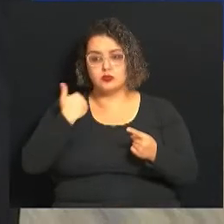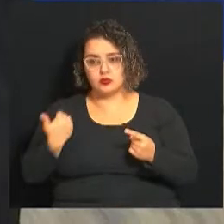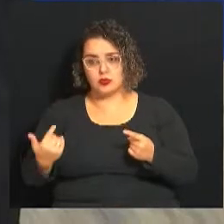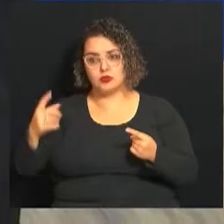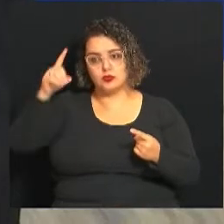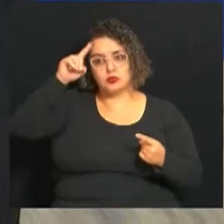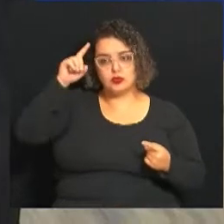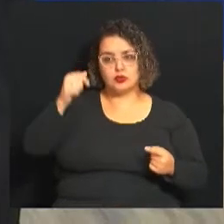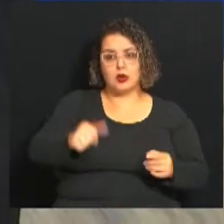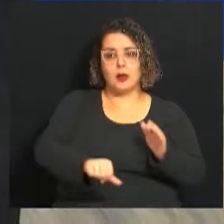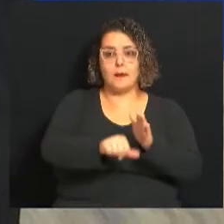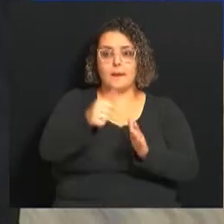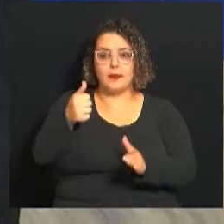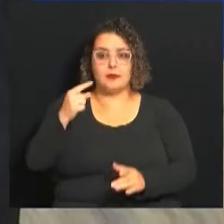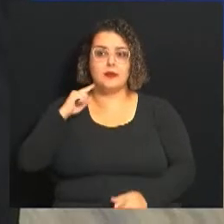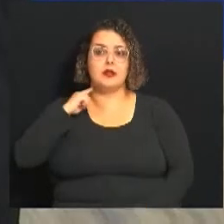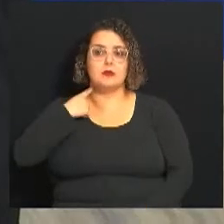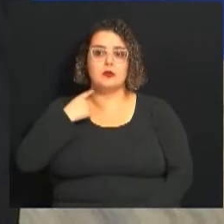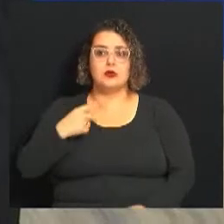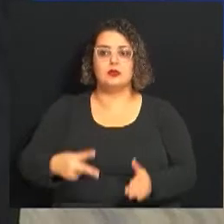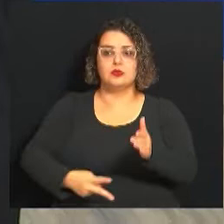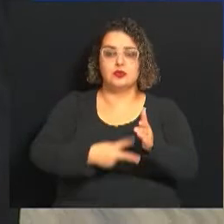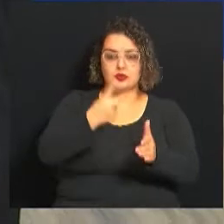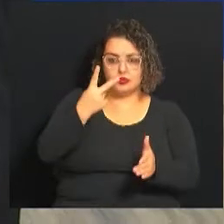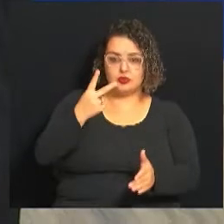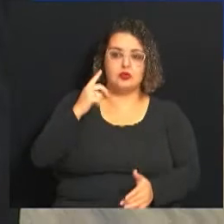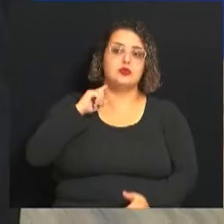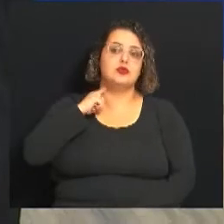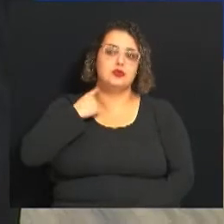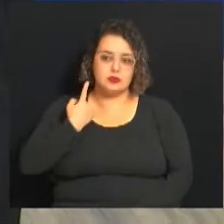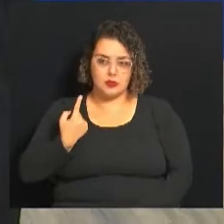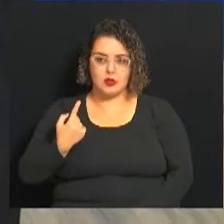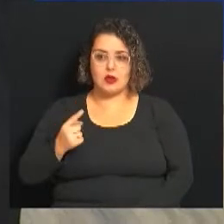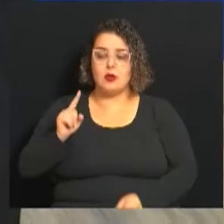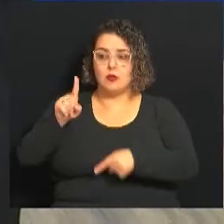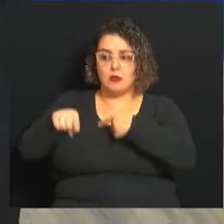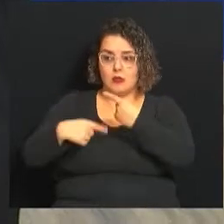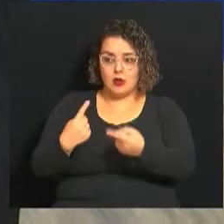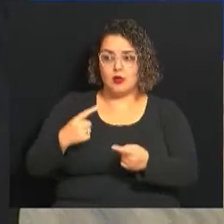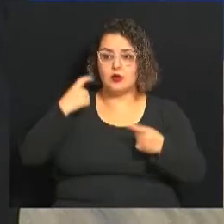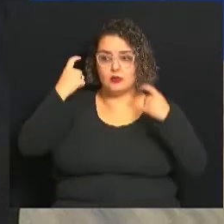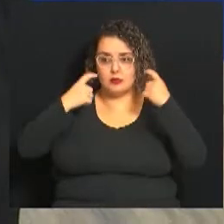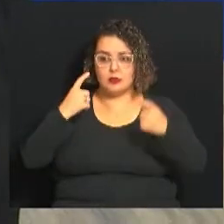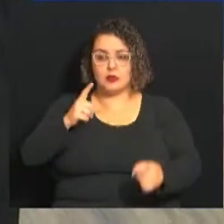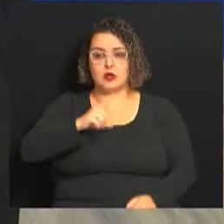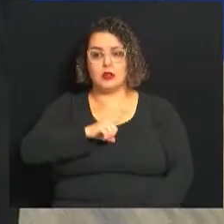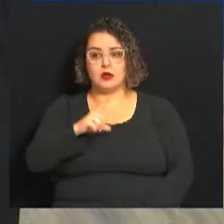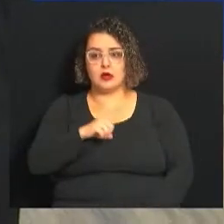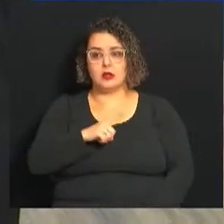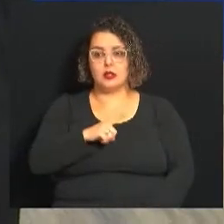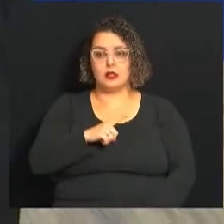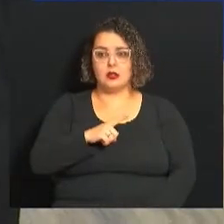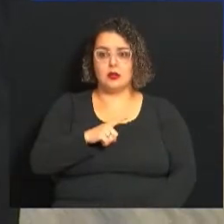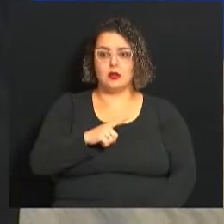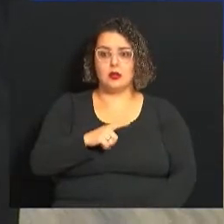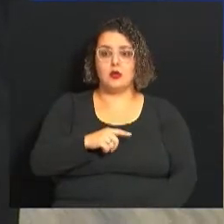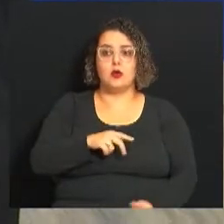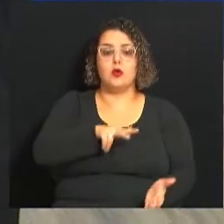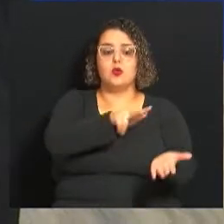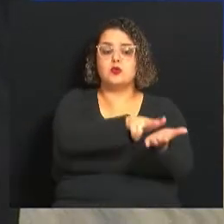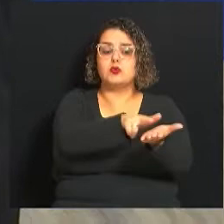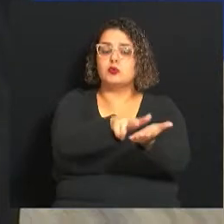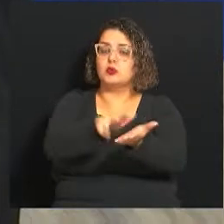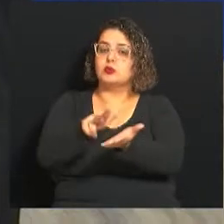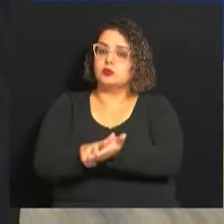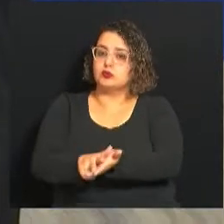de maio e no dia 2 de maio. Mirna Abreu, outra preocupação que nós temos aqui é a taxa de ocupação de leitos